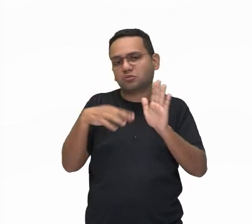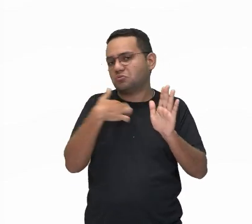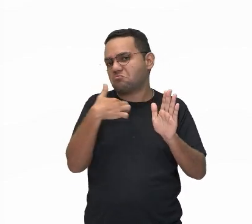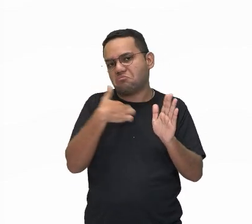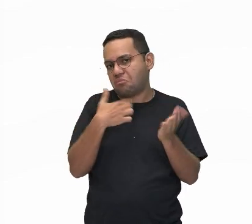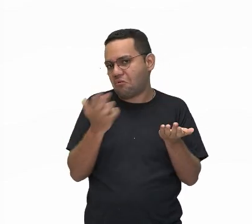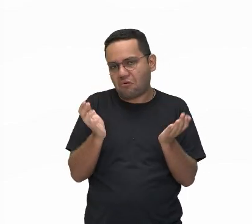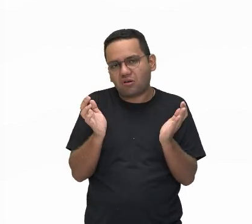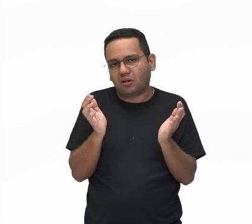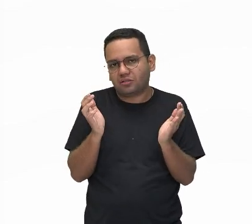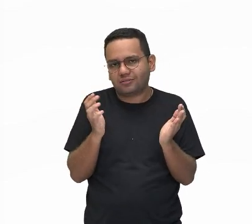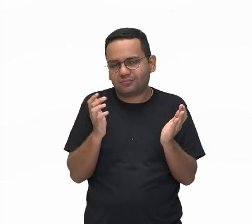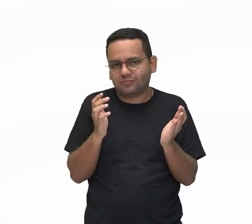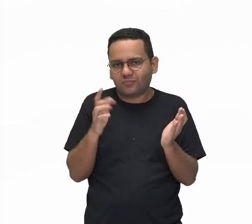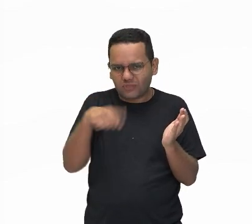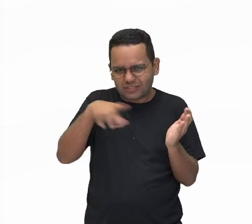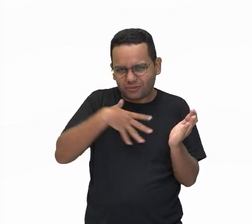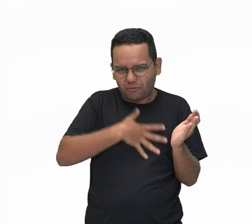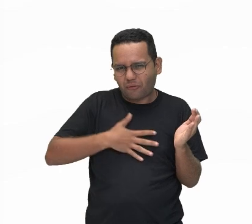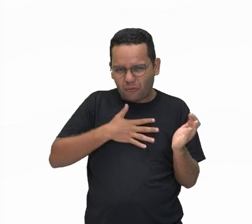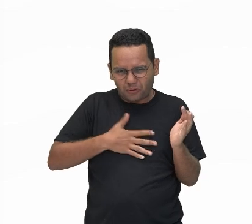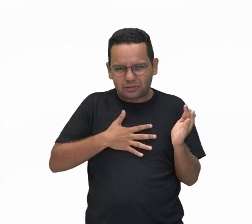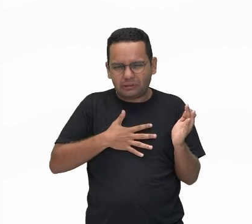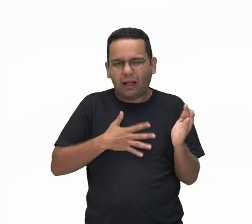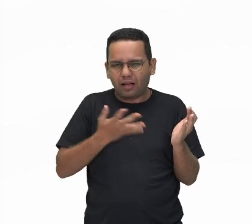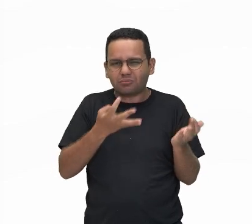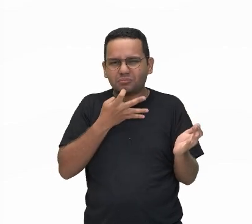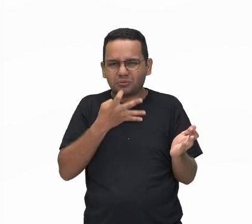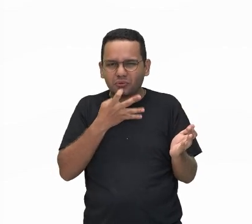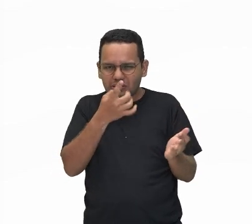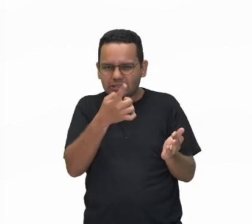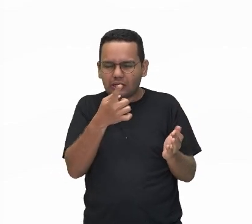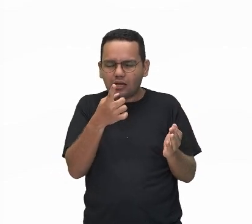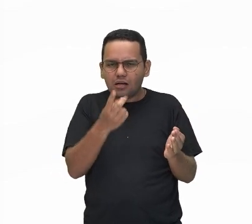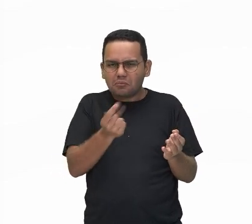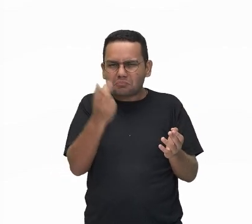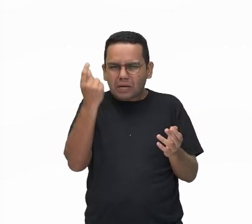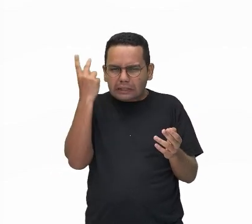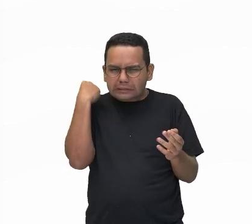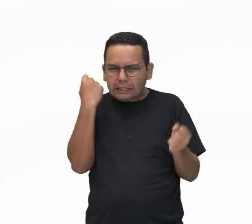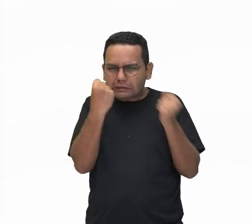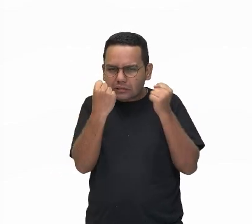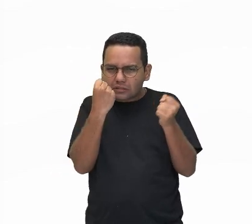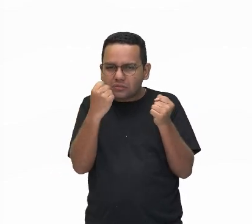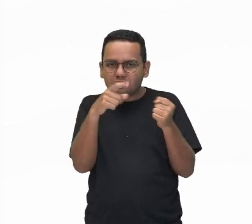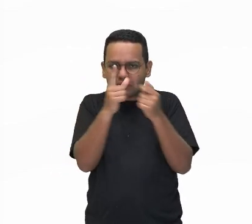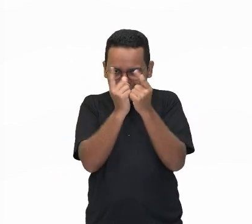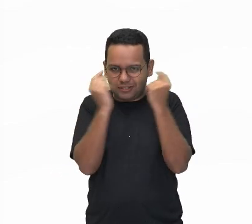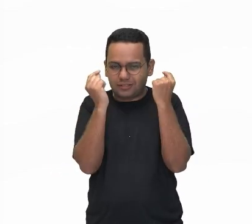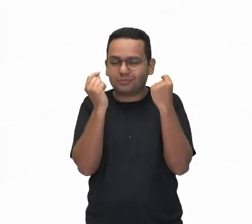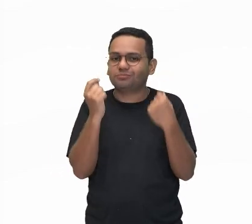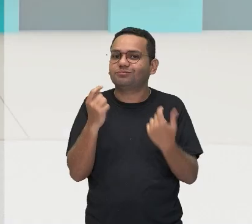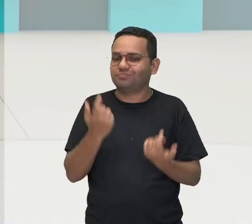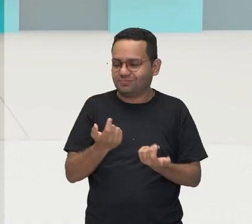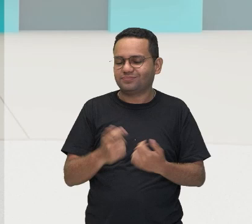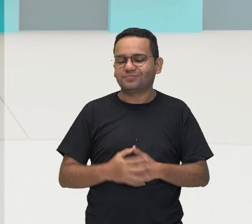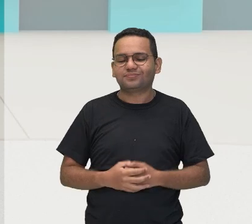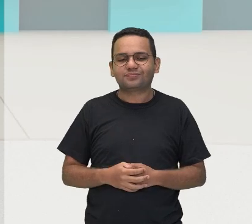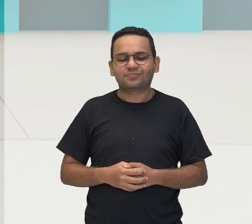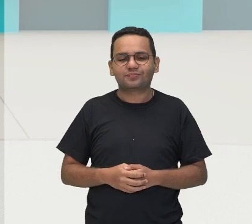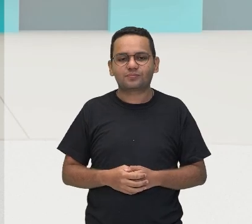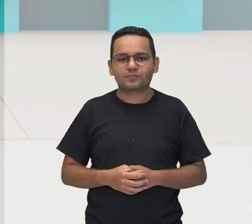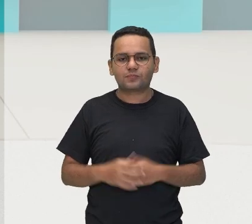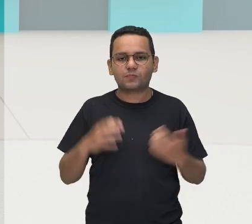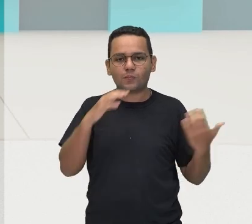vocês. Gostaram de conhecer aí um pouco sobre essa luta antiga? Olha só que interessante, né? Bem, agora a gente vai trazer